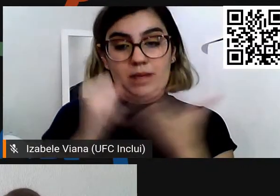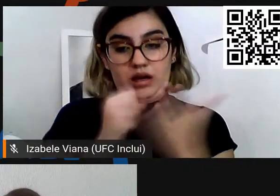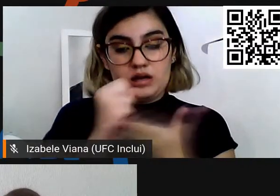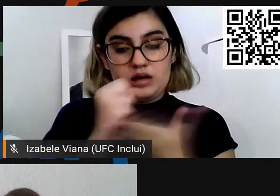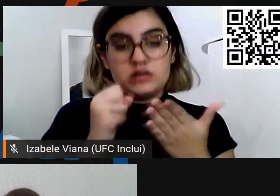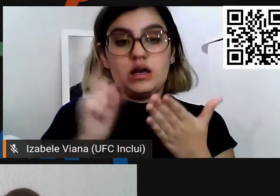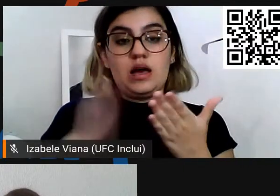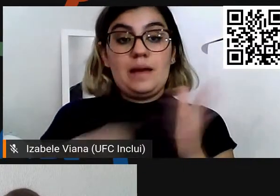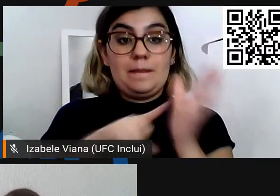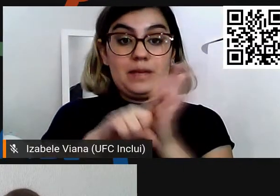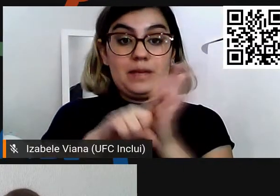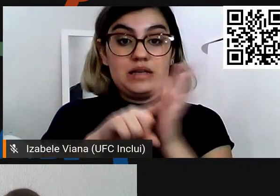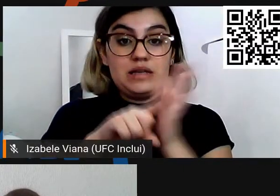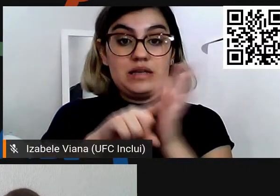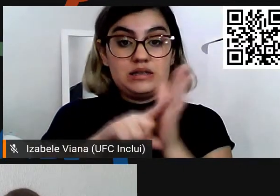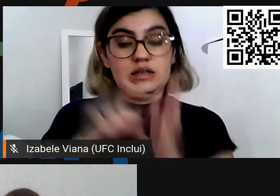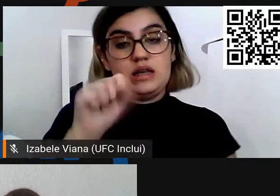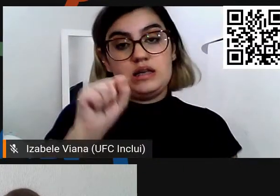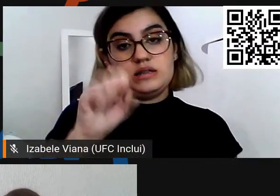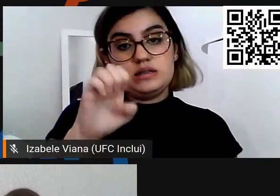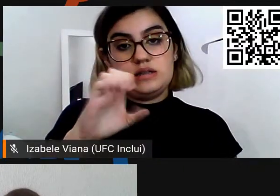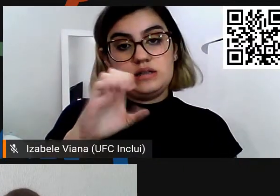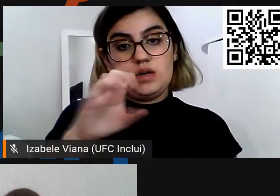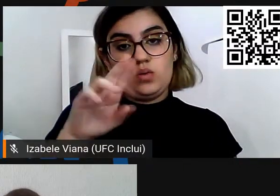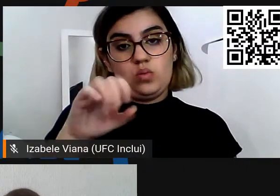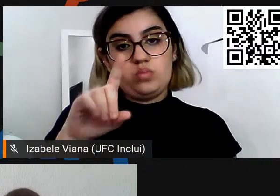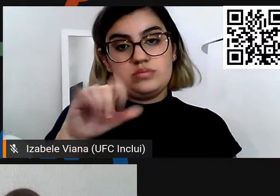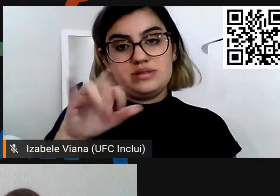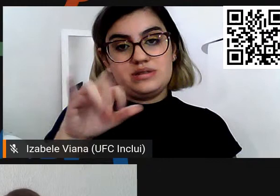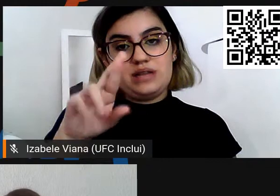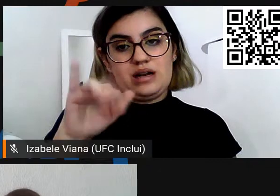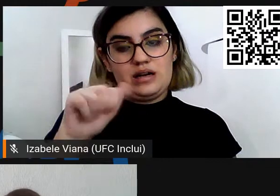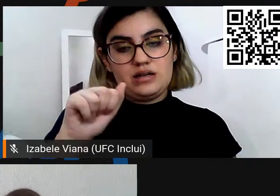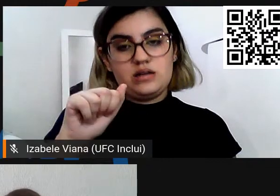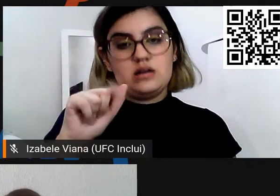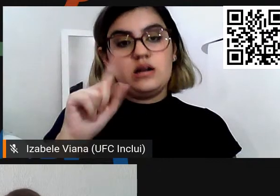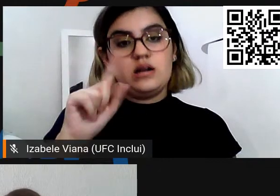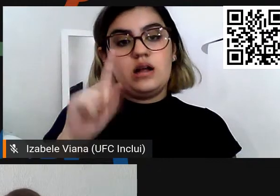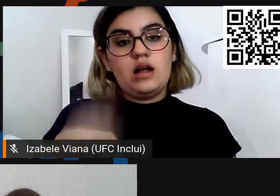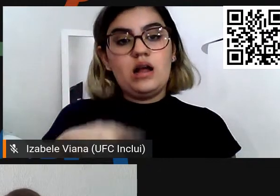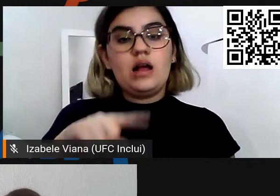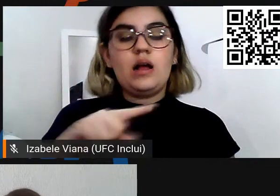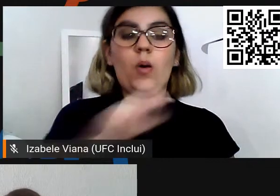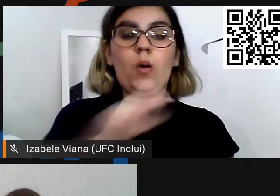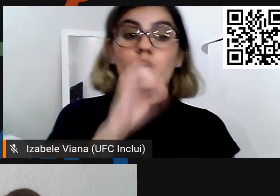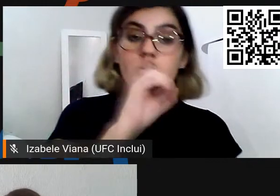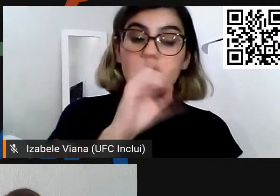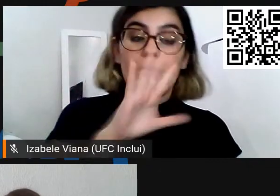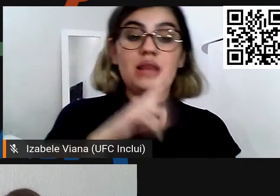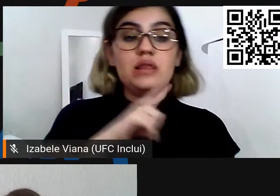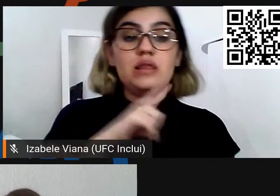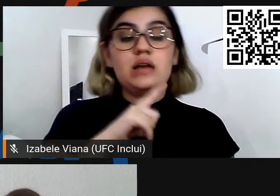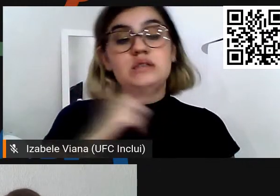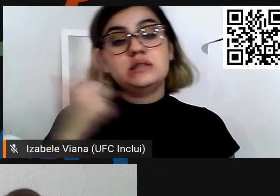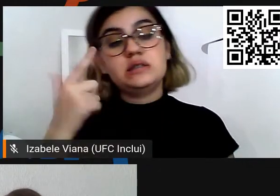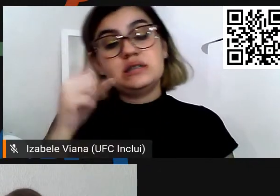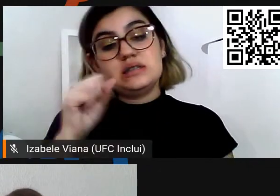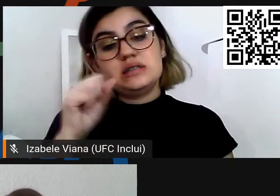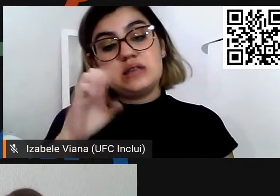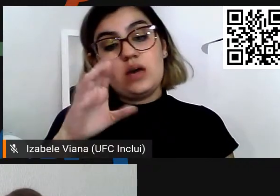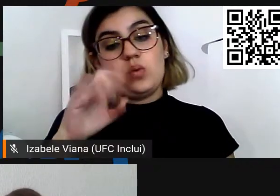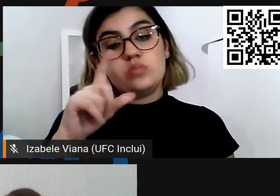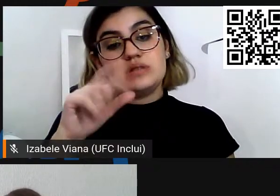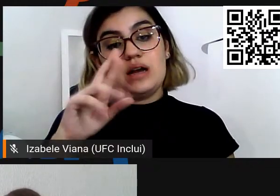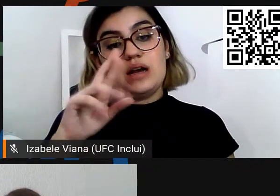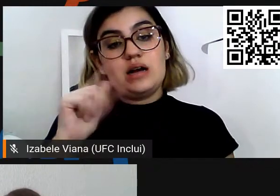pesquisa secundária, né? Uma pesquisa original com base em dados secundários. Você não precisa fazer uma revisão da literatura.